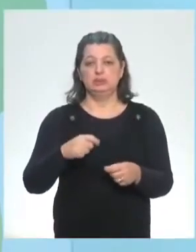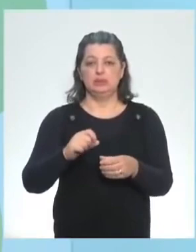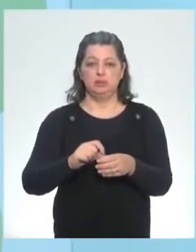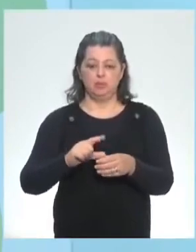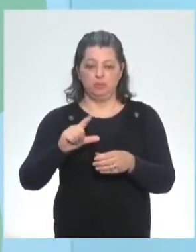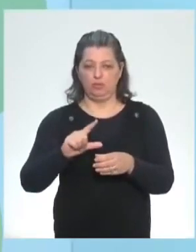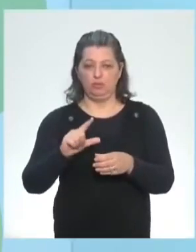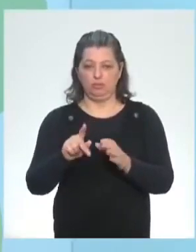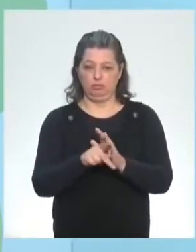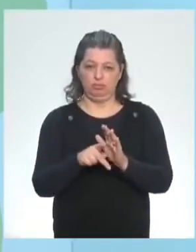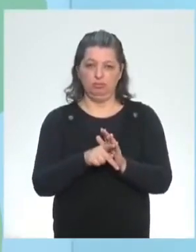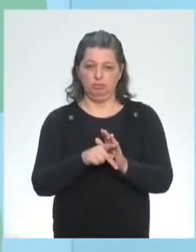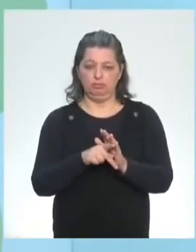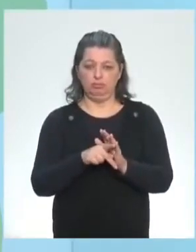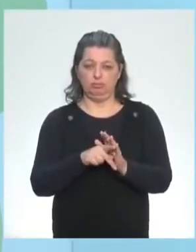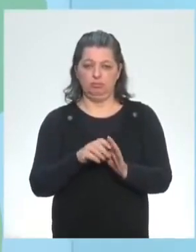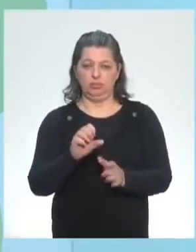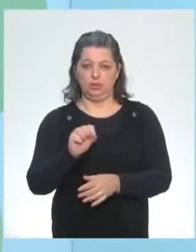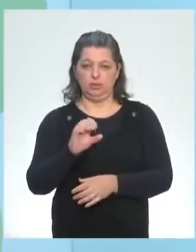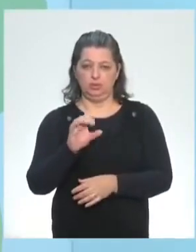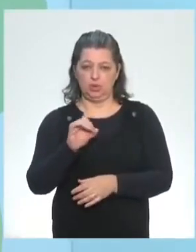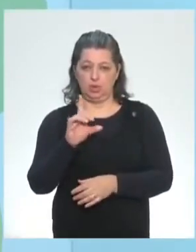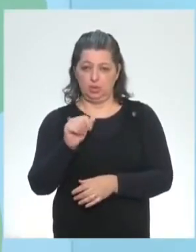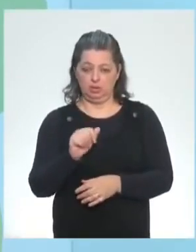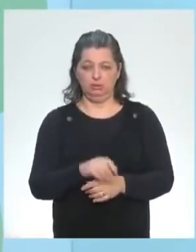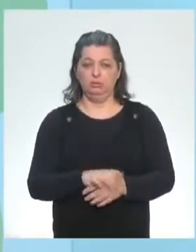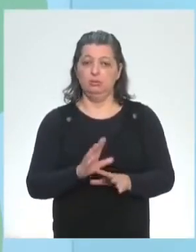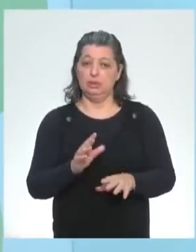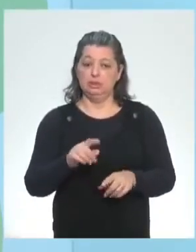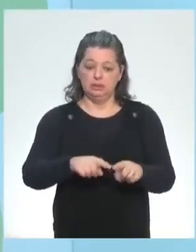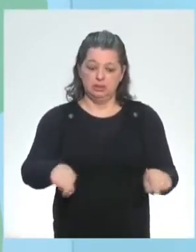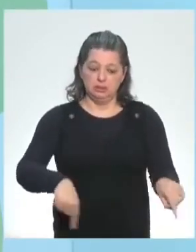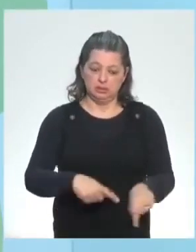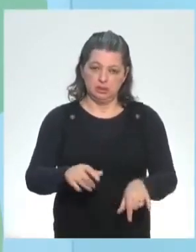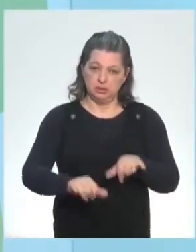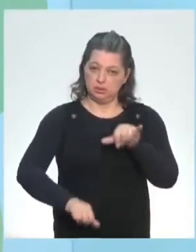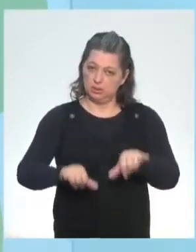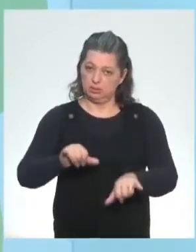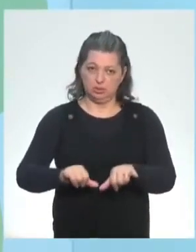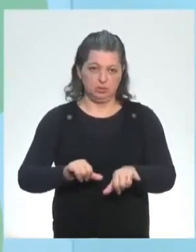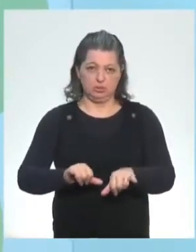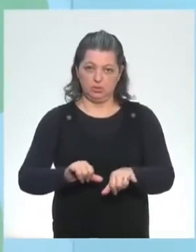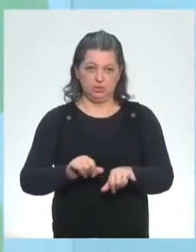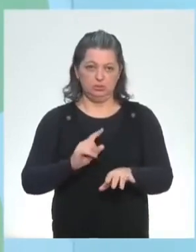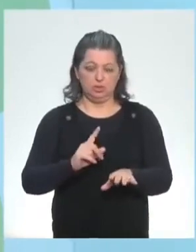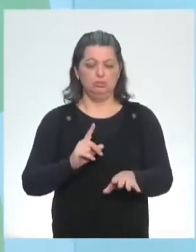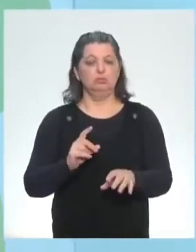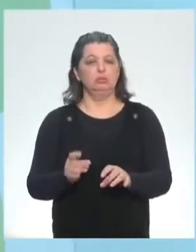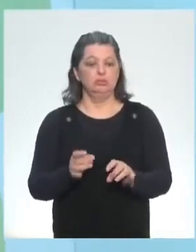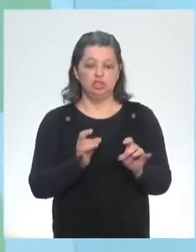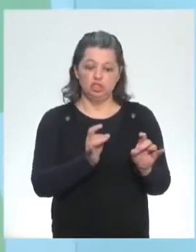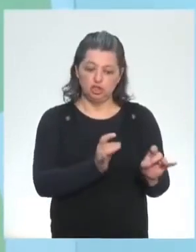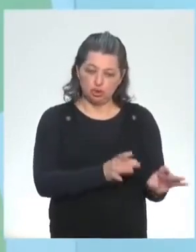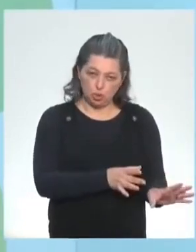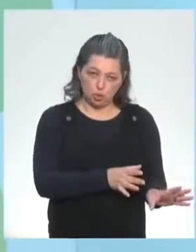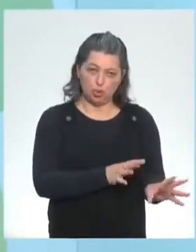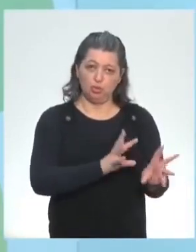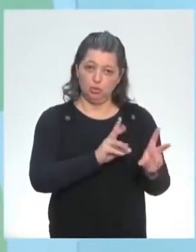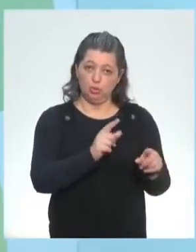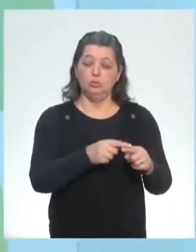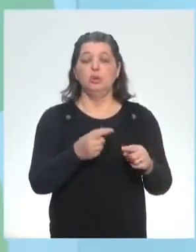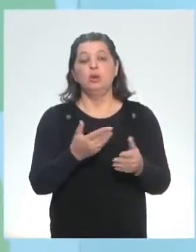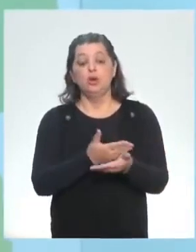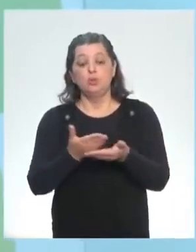de indicador. Só que em laboratório a gente não altera. Joga tudo e começa de novo. Porque a